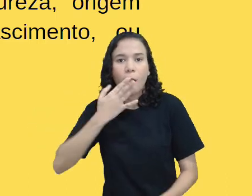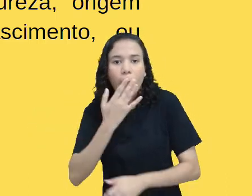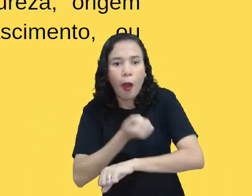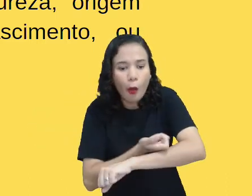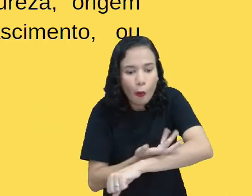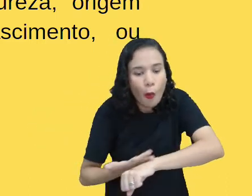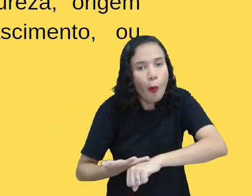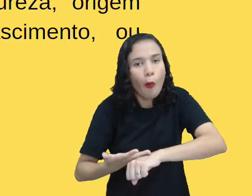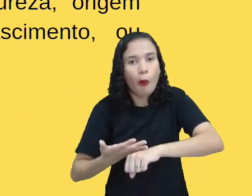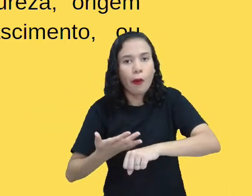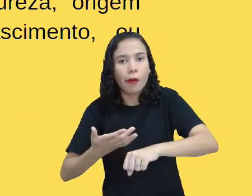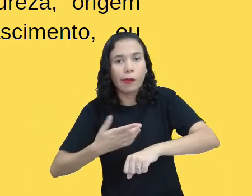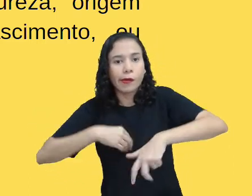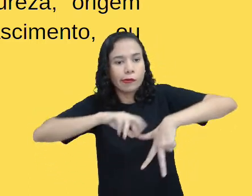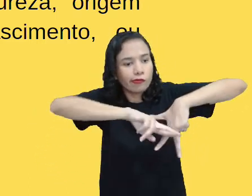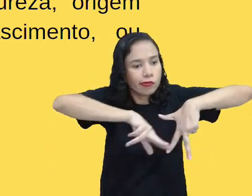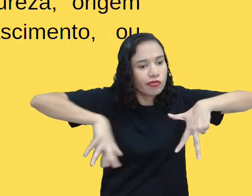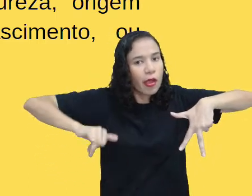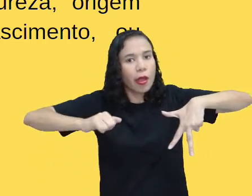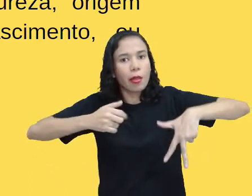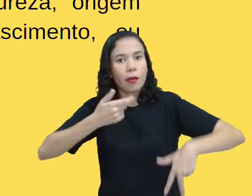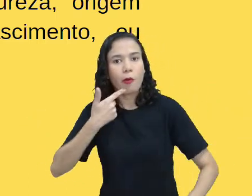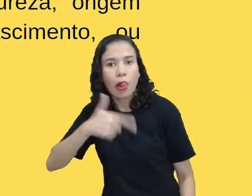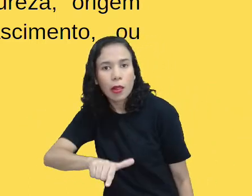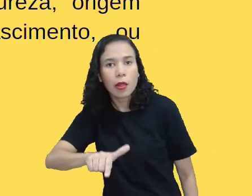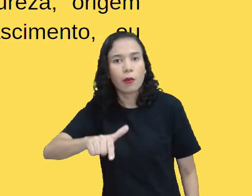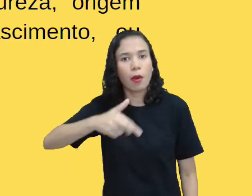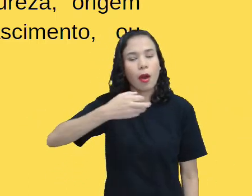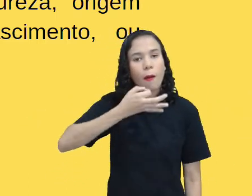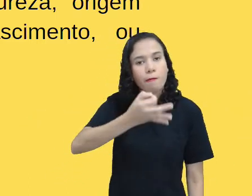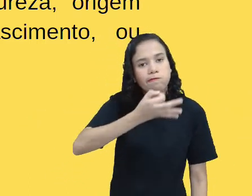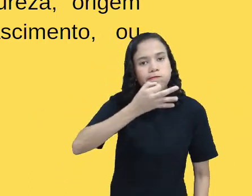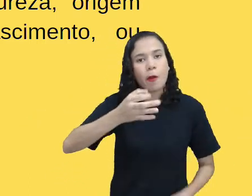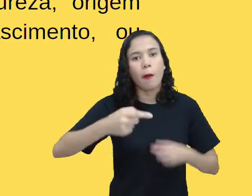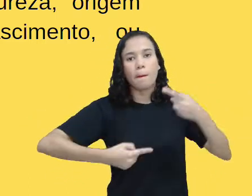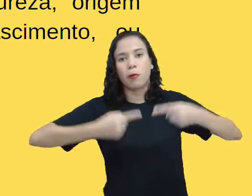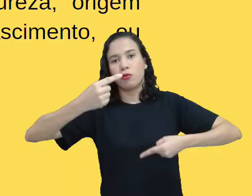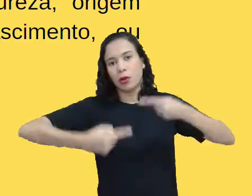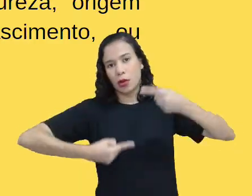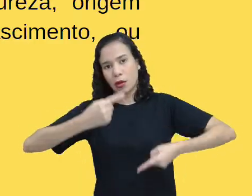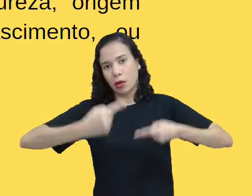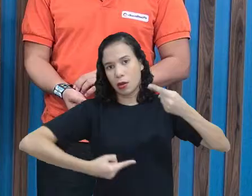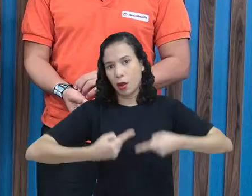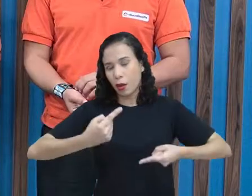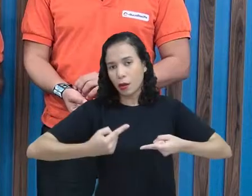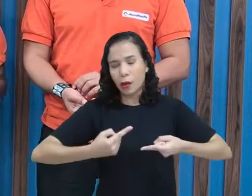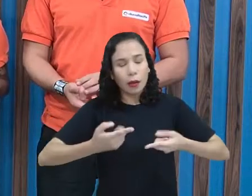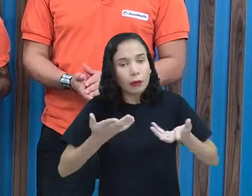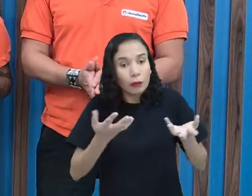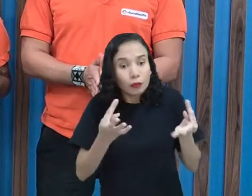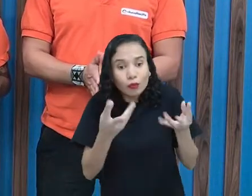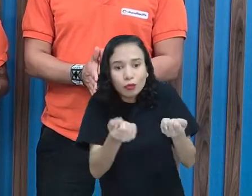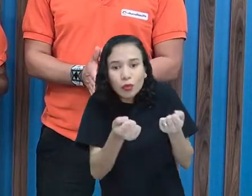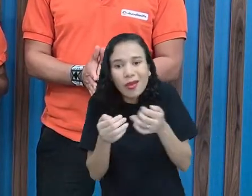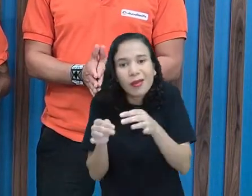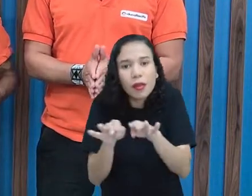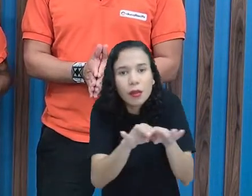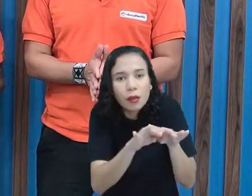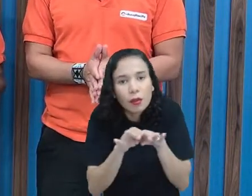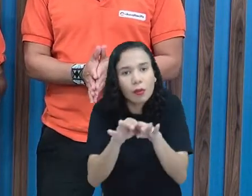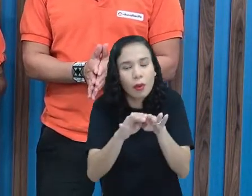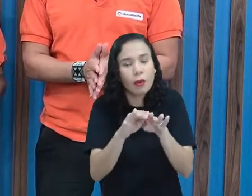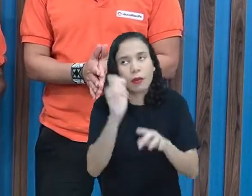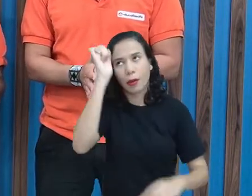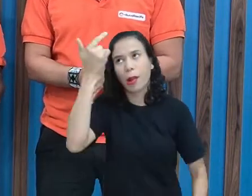da cor, do sexo, da língua, da religião, da opinião política. Como o Armando trouxe já, tem as questões, claro, tem